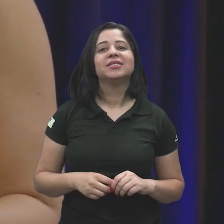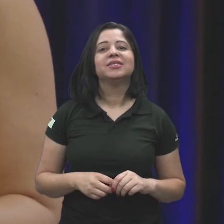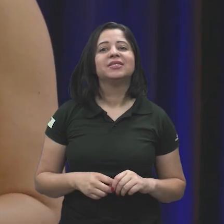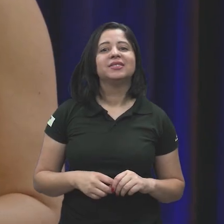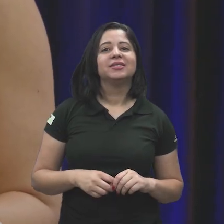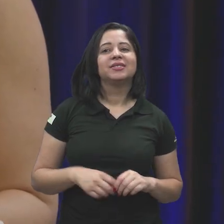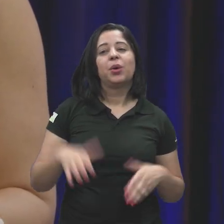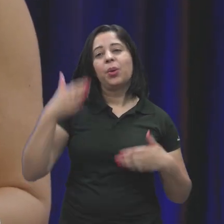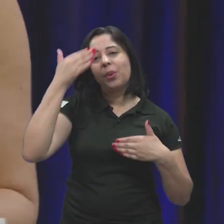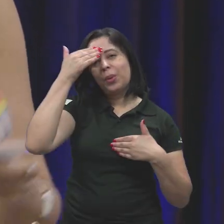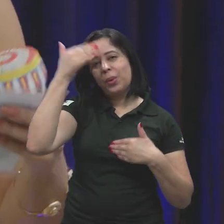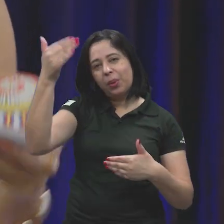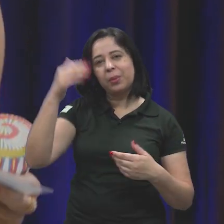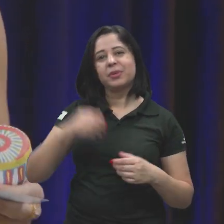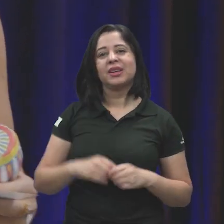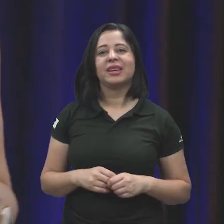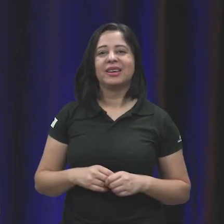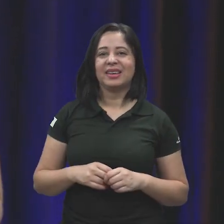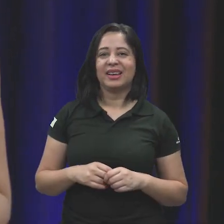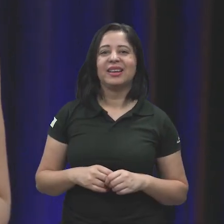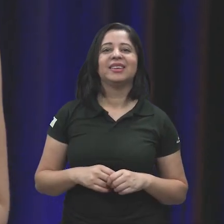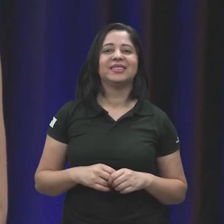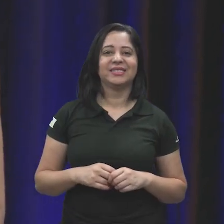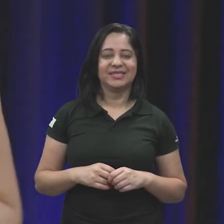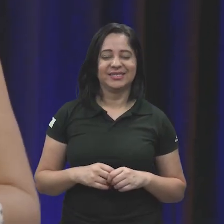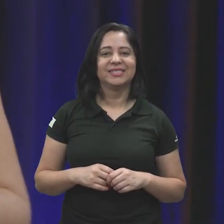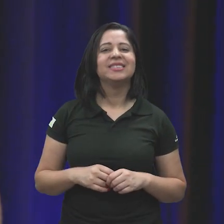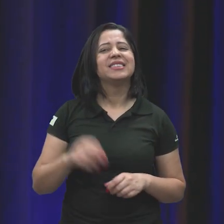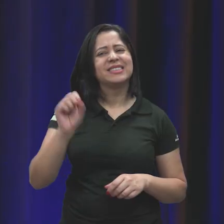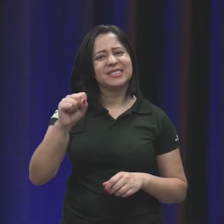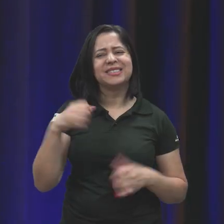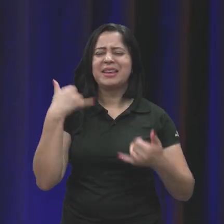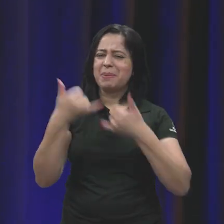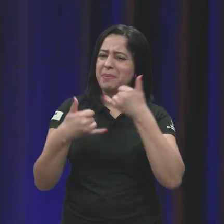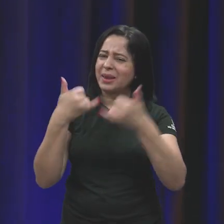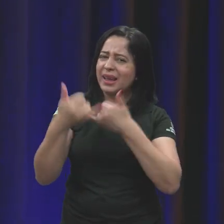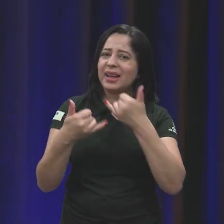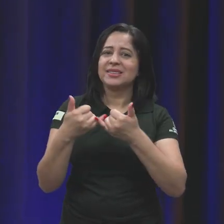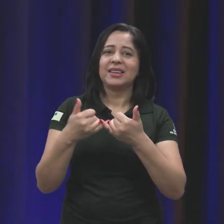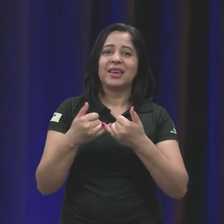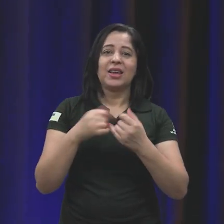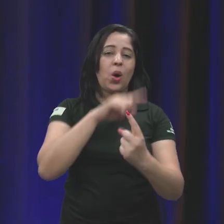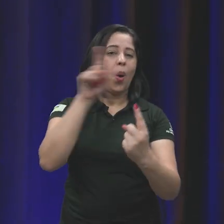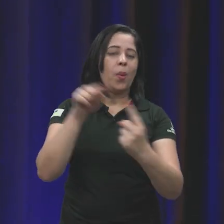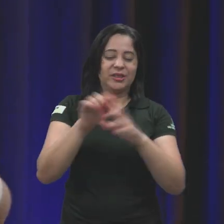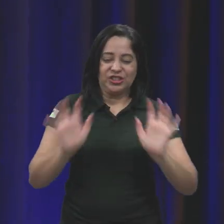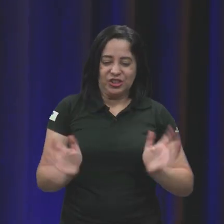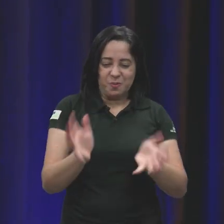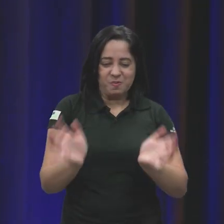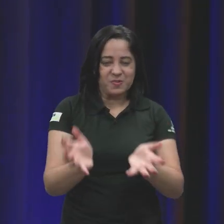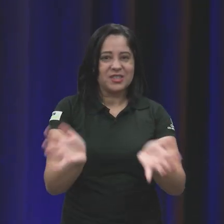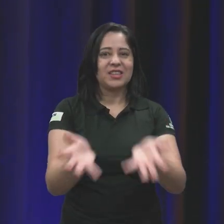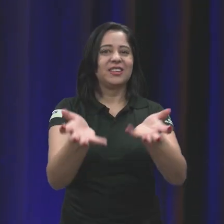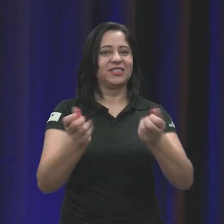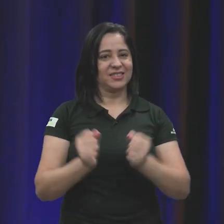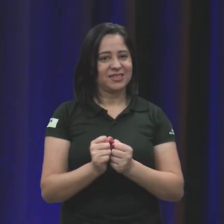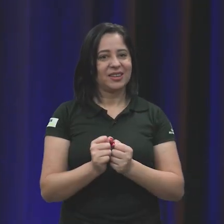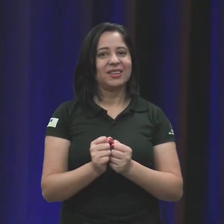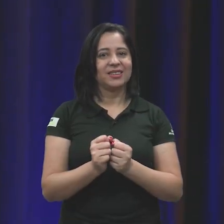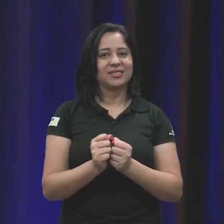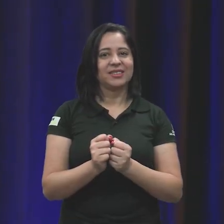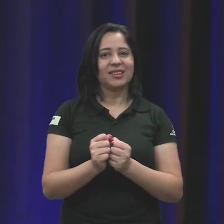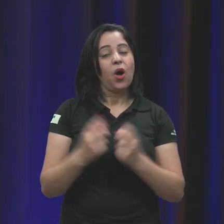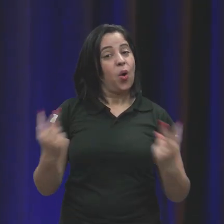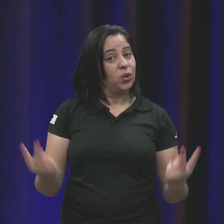agradecer. Foi muito divertido. Eu acho que é isso, é instigar as pessoas a trazer um pouquinho, resgatar